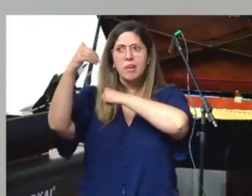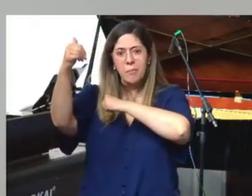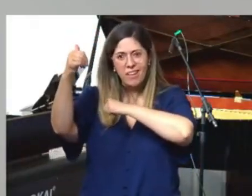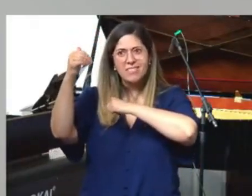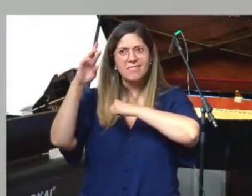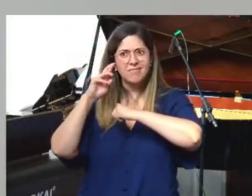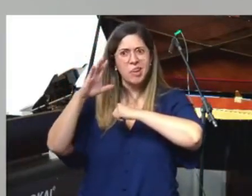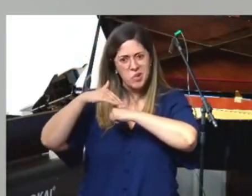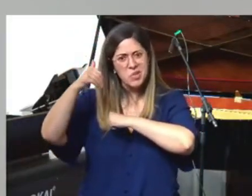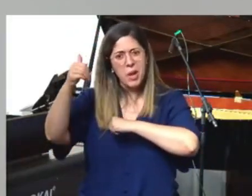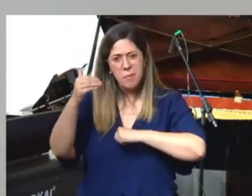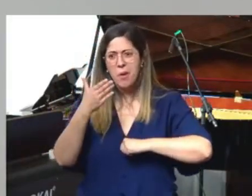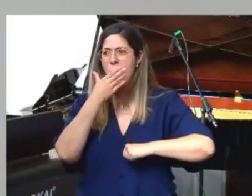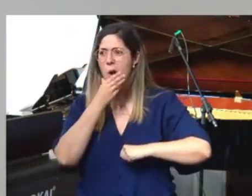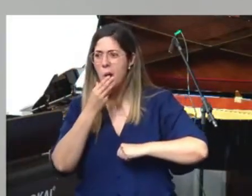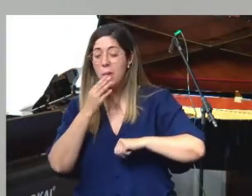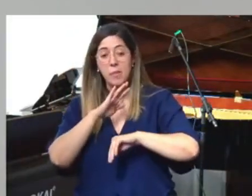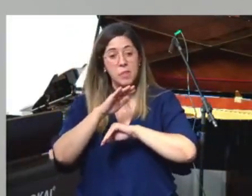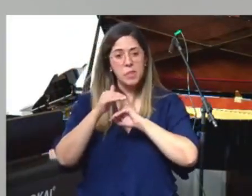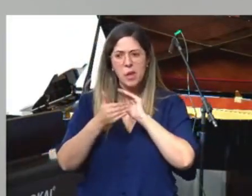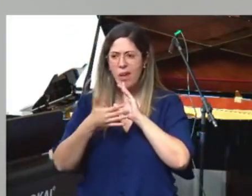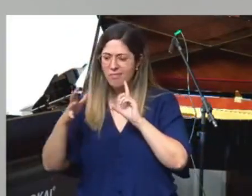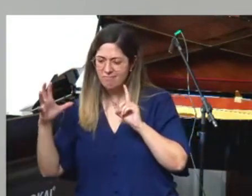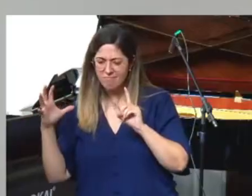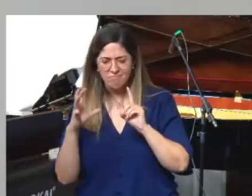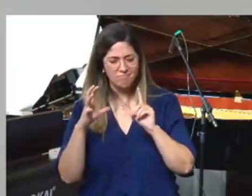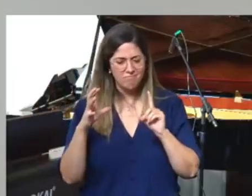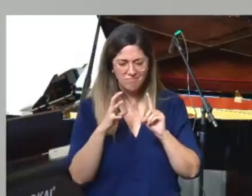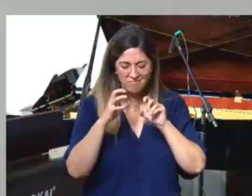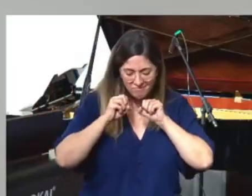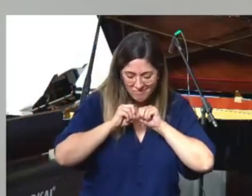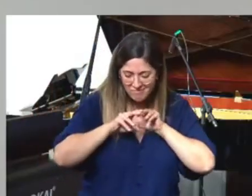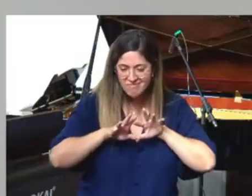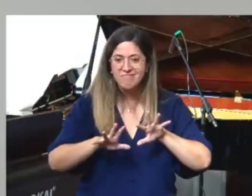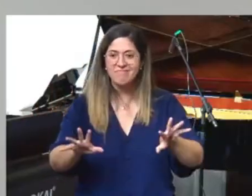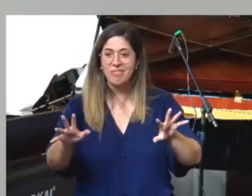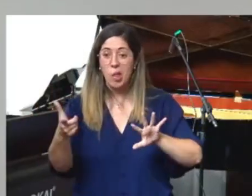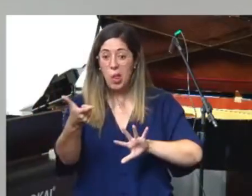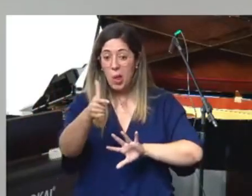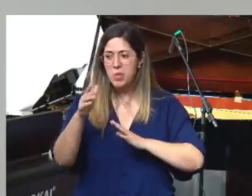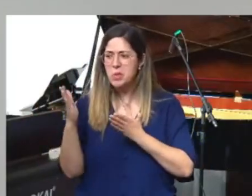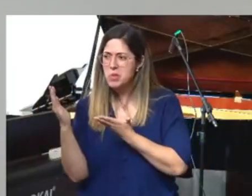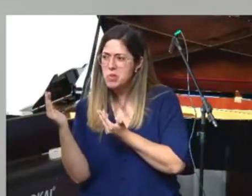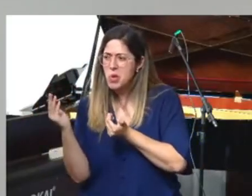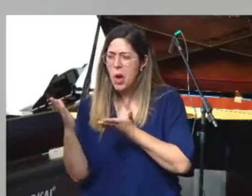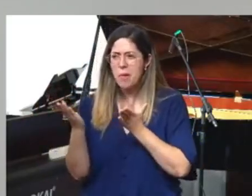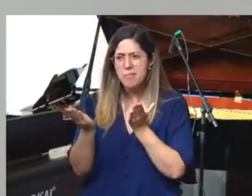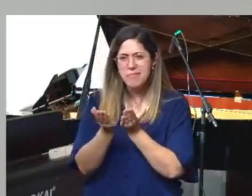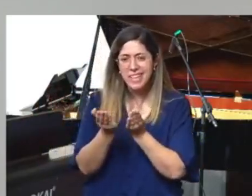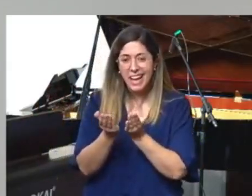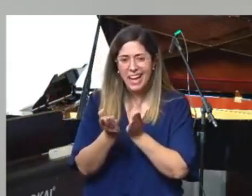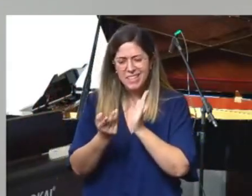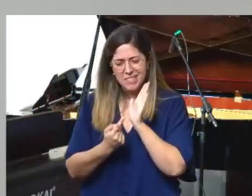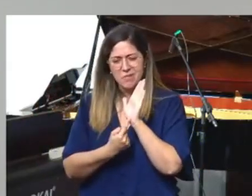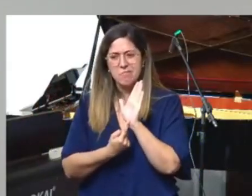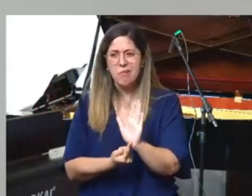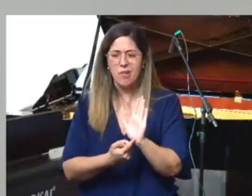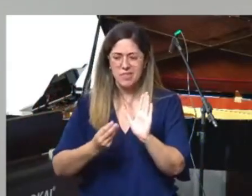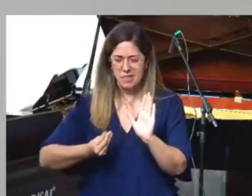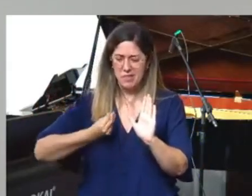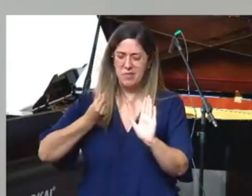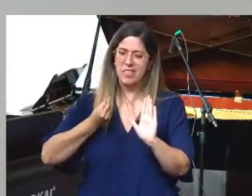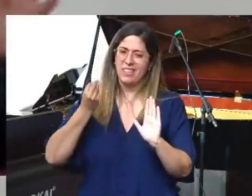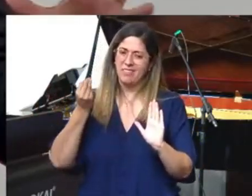chamado a influenciar outros homens mais jovens na vida cristã. O que significa ser um